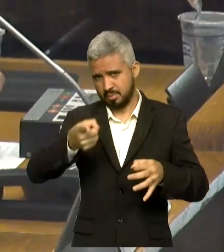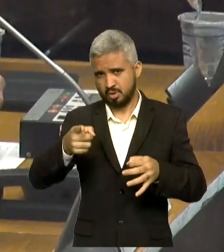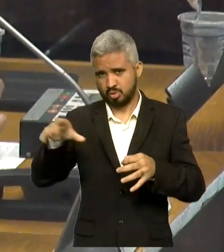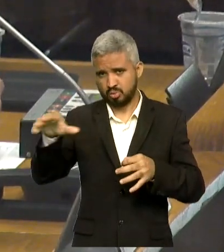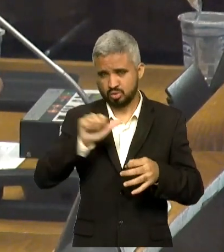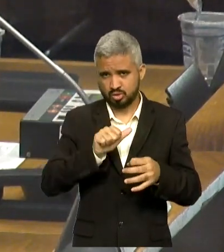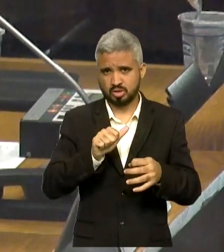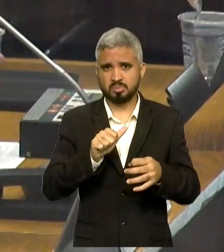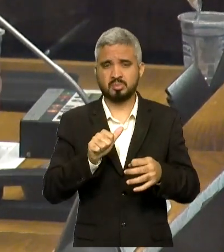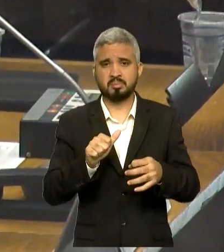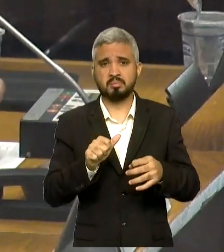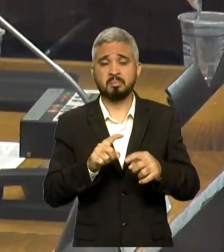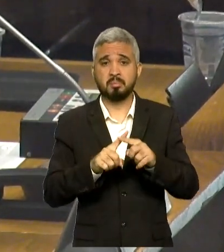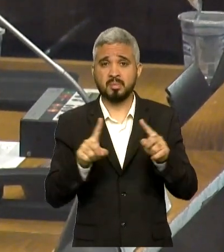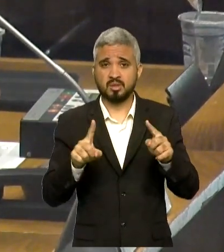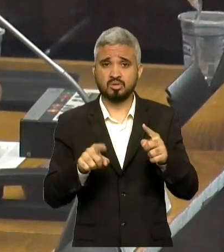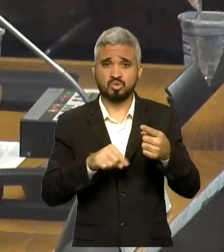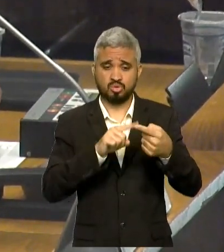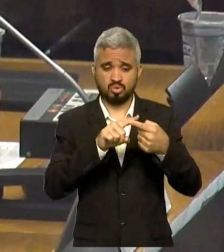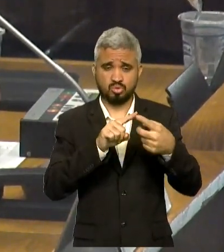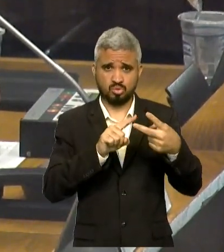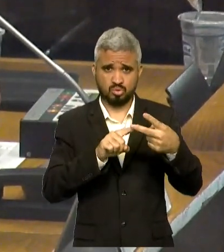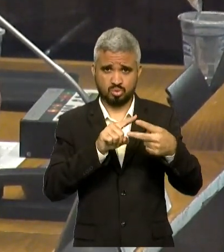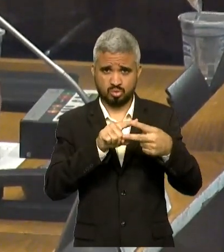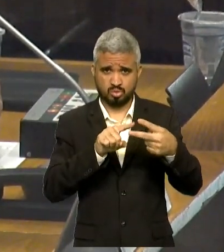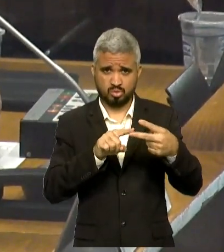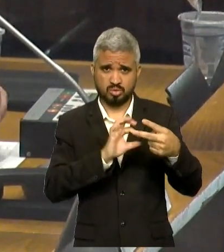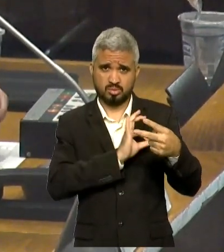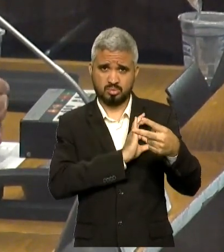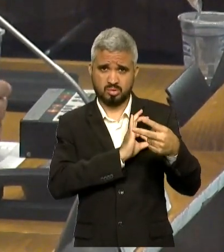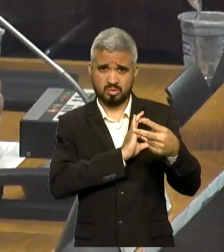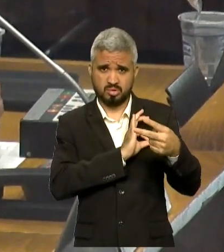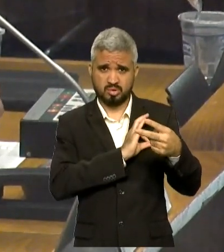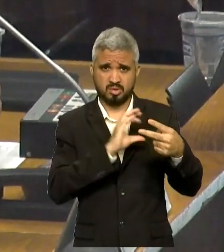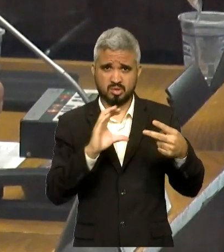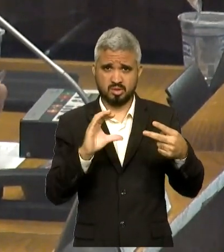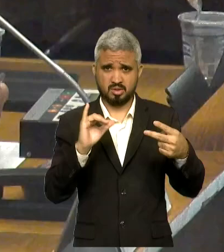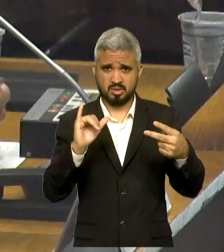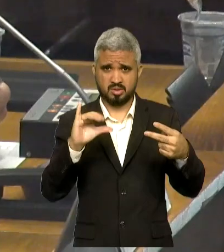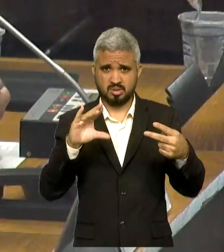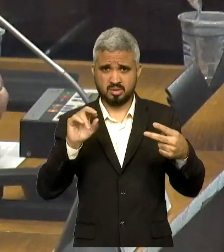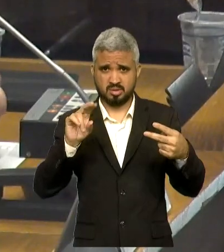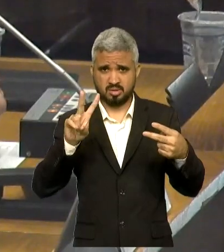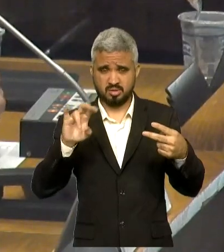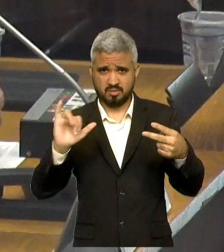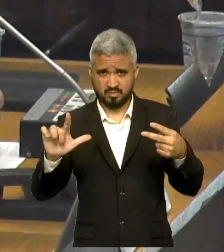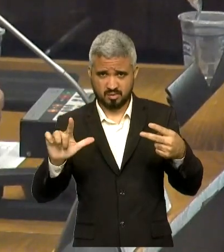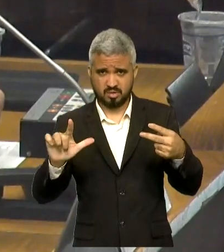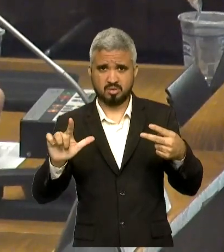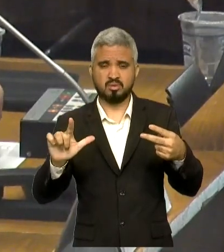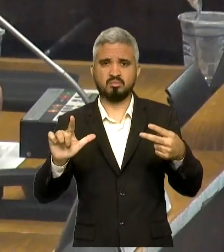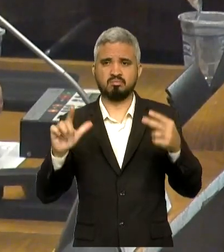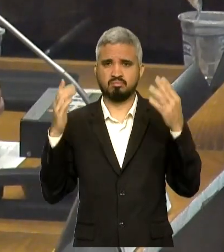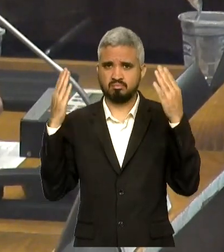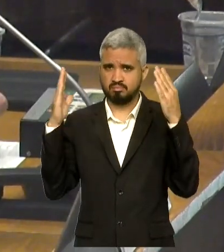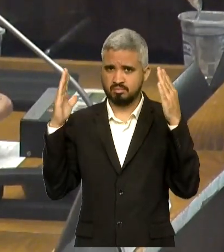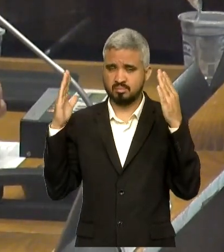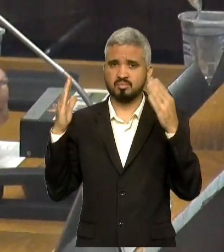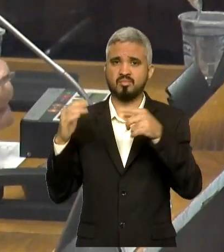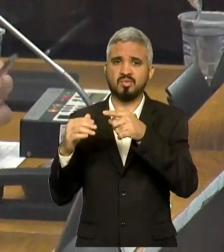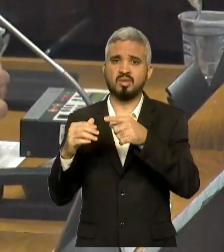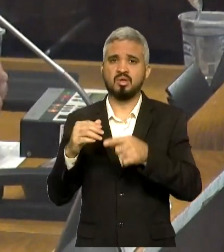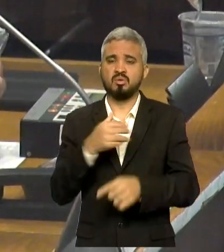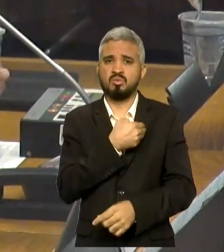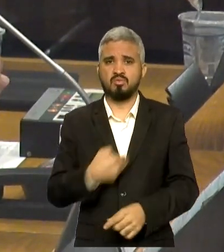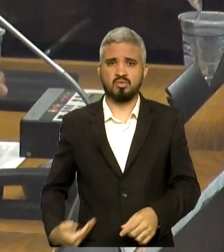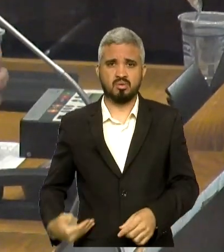abrangidas. Nesses dois concursos específicos da Polícia Civil, houve também a mesma forma. Então, por isso, eu parabenizo o governador Carlos Brandão pela sensibilidade